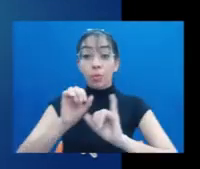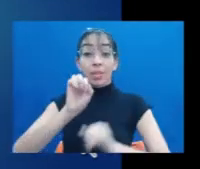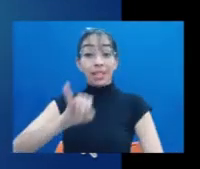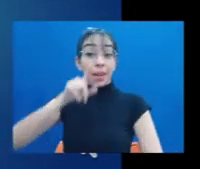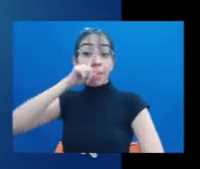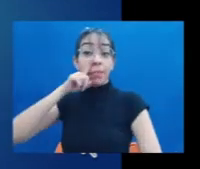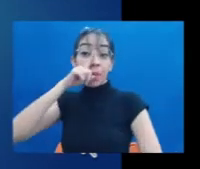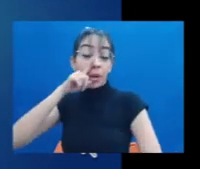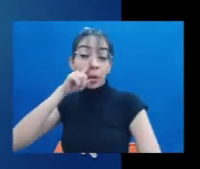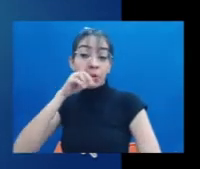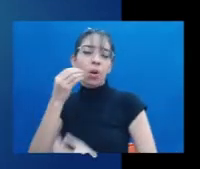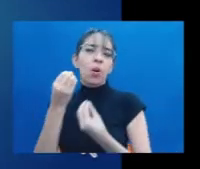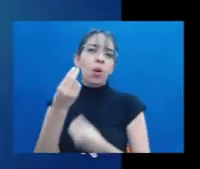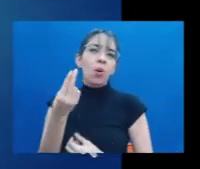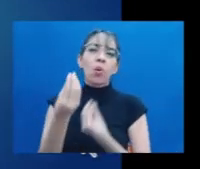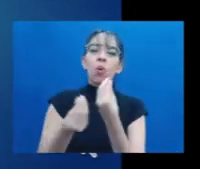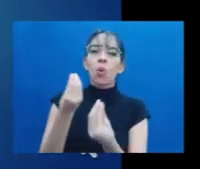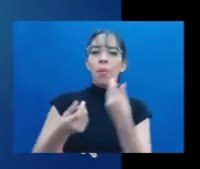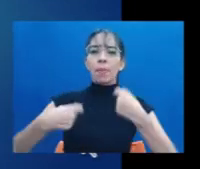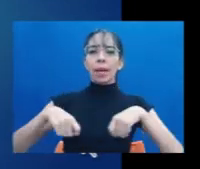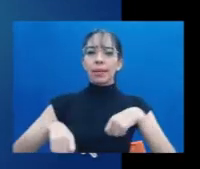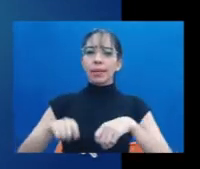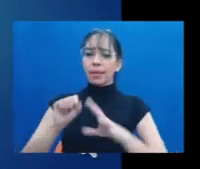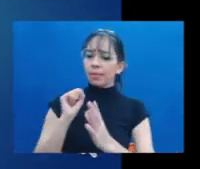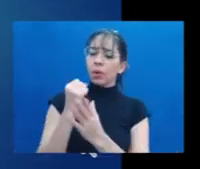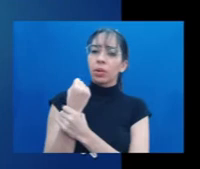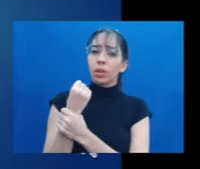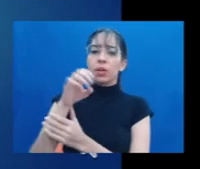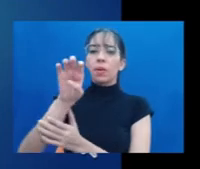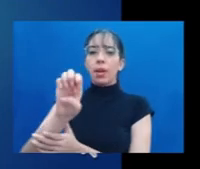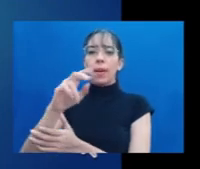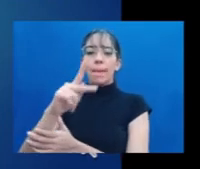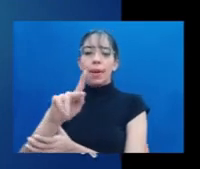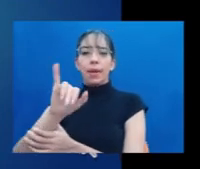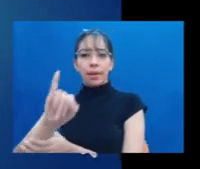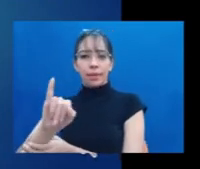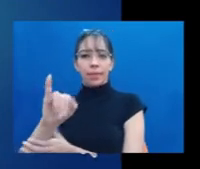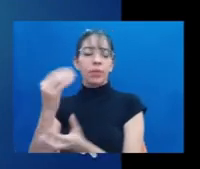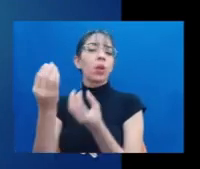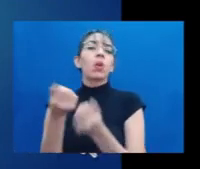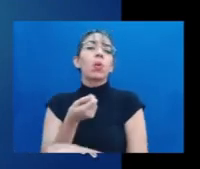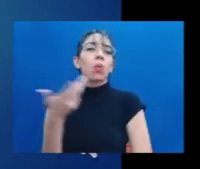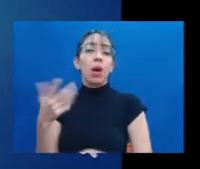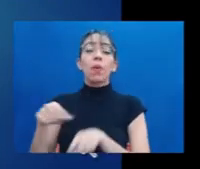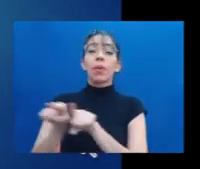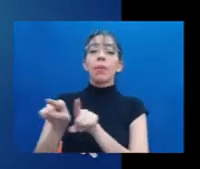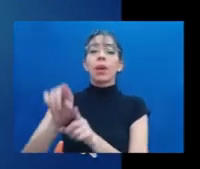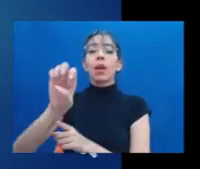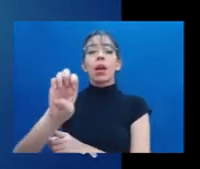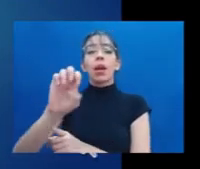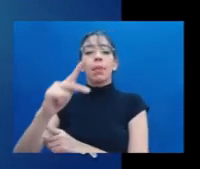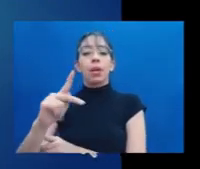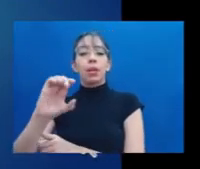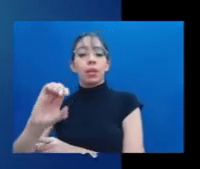de periculosidade, como do ponto de vista de quais seriam os EPIs, equipamentos de proteção individual, e os EPCs, equipamentos de proteção